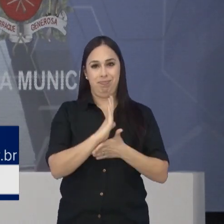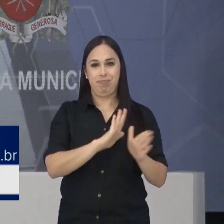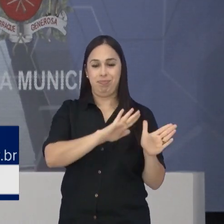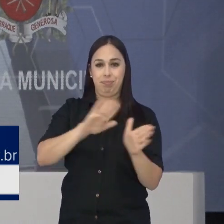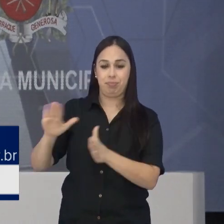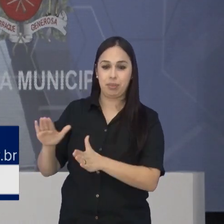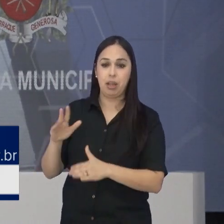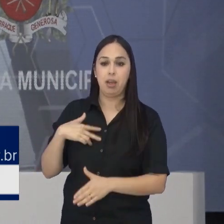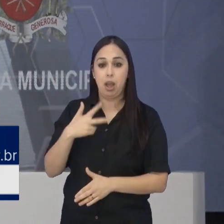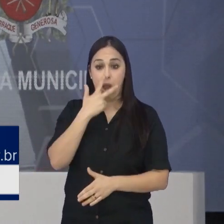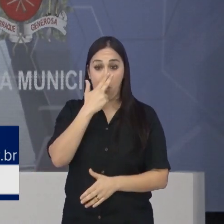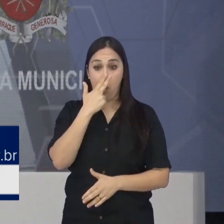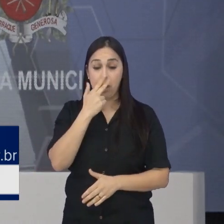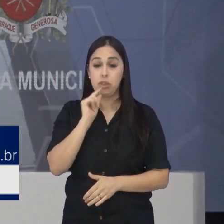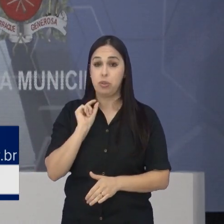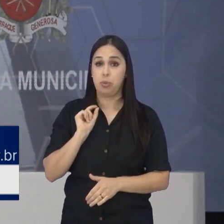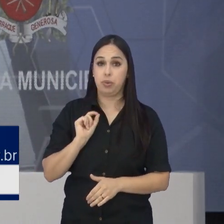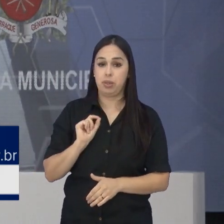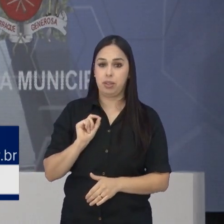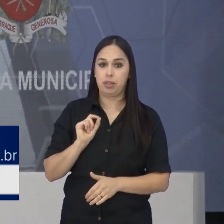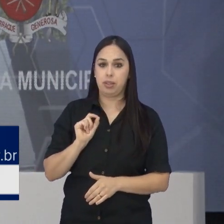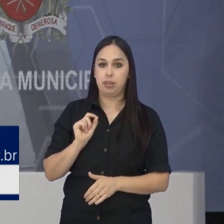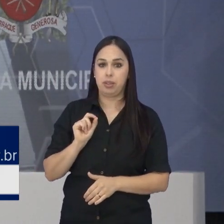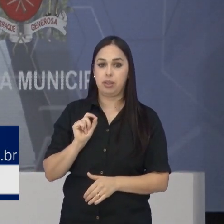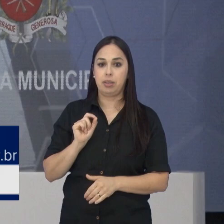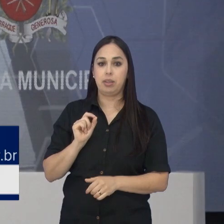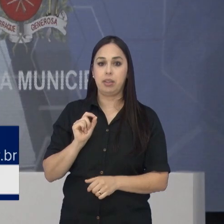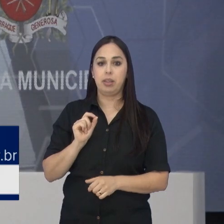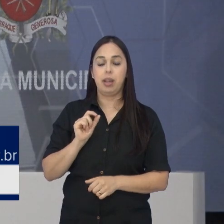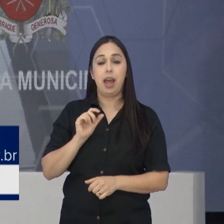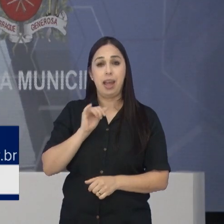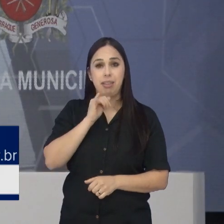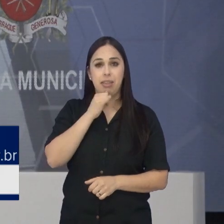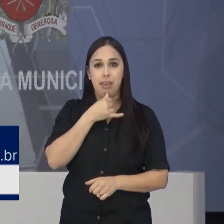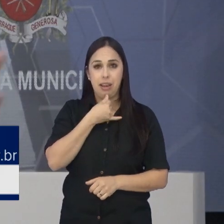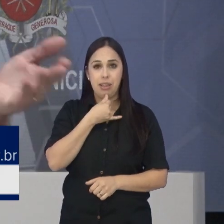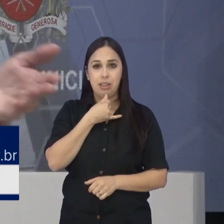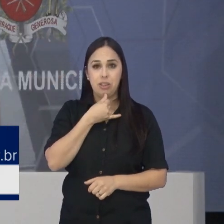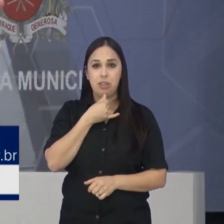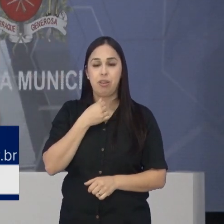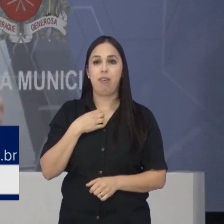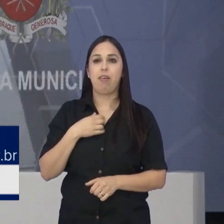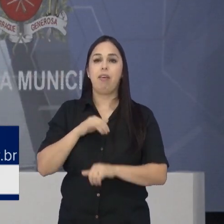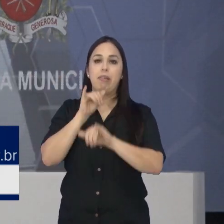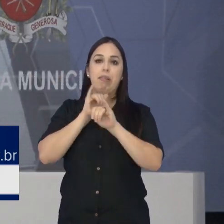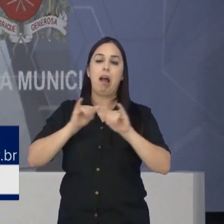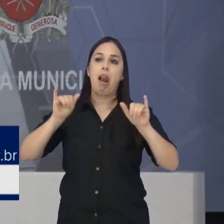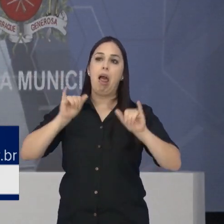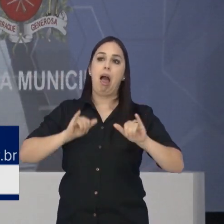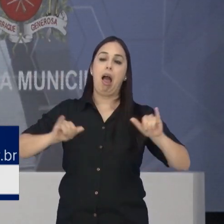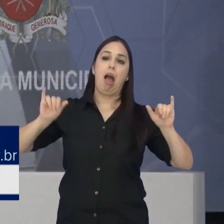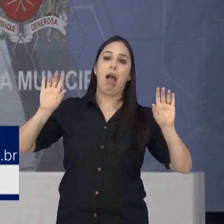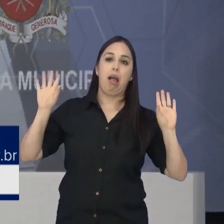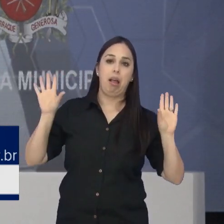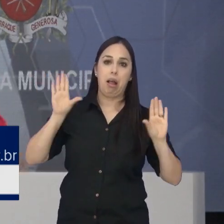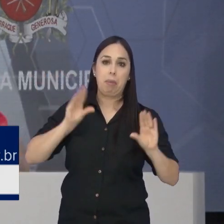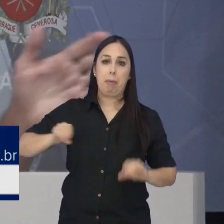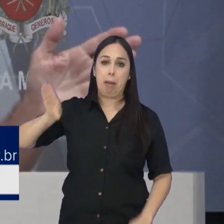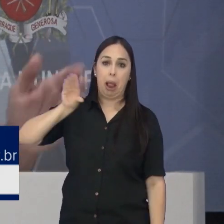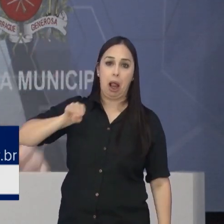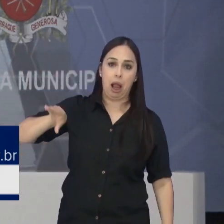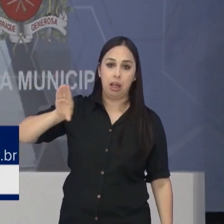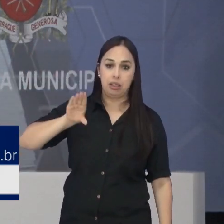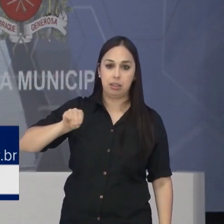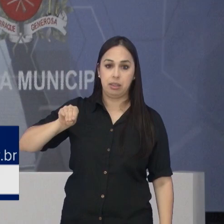Eu acho que a gente tem que escutar mais, é muito triste a gente falar para as paredes ou para quem já vai votar contra mesmo, que a maioria